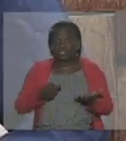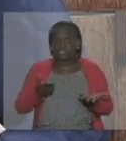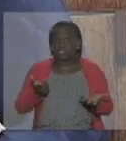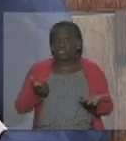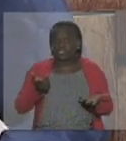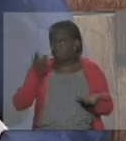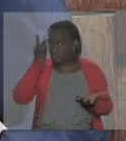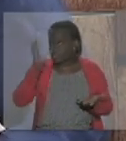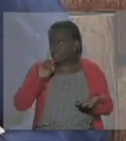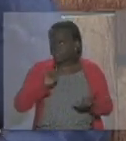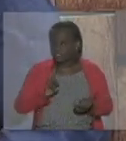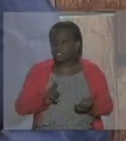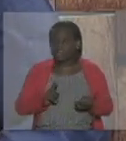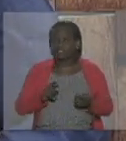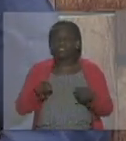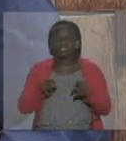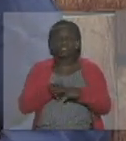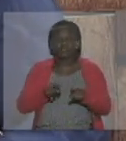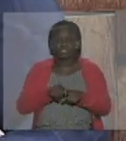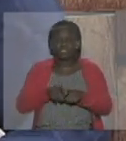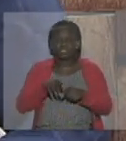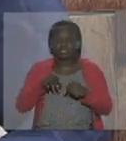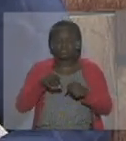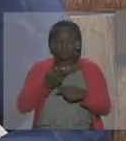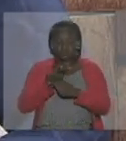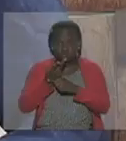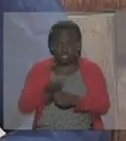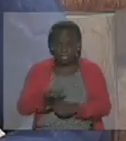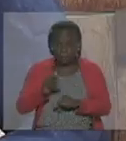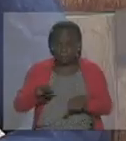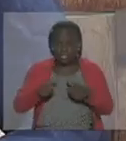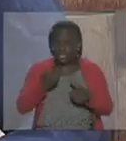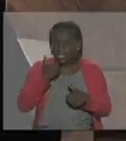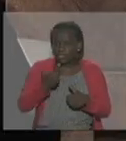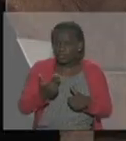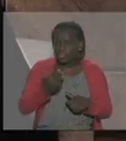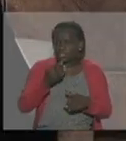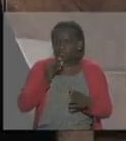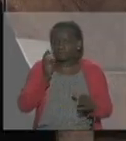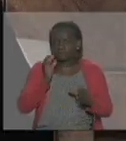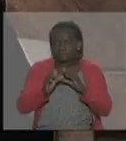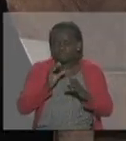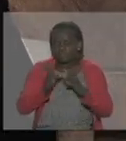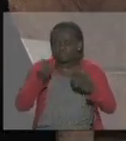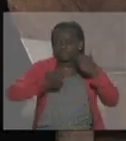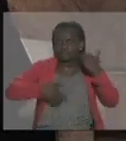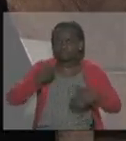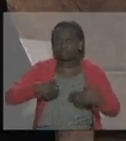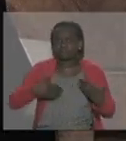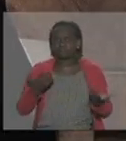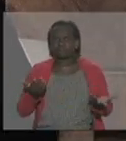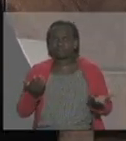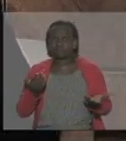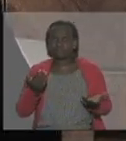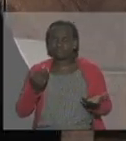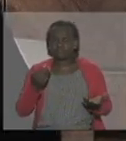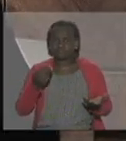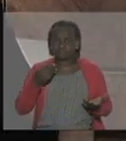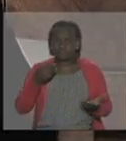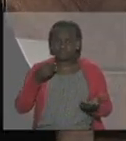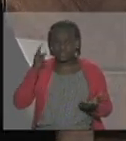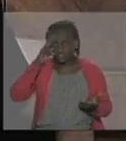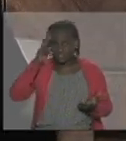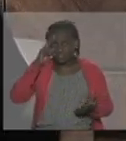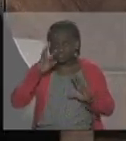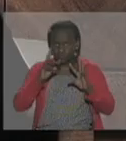né não deve ser realmente fácil fazer isso não só de estabelecer de buscar a melhor linguagem eh do